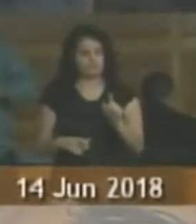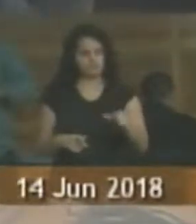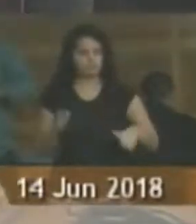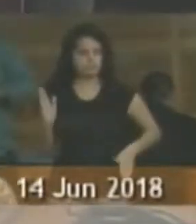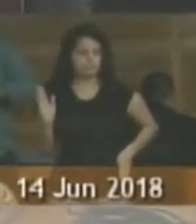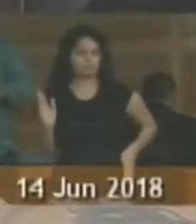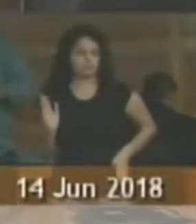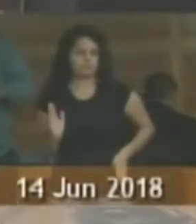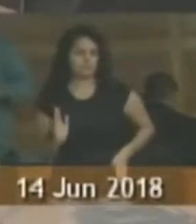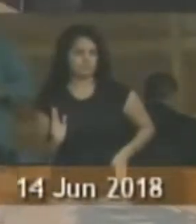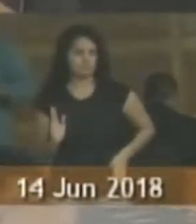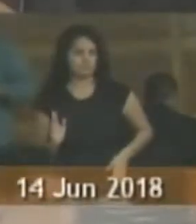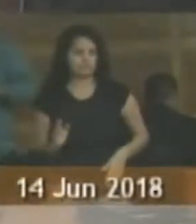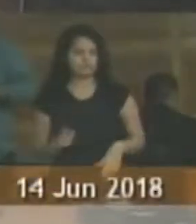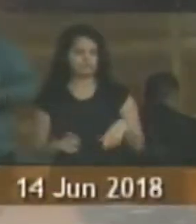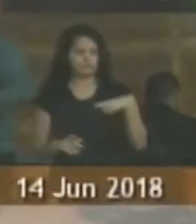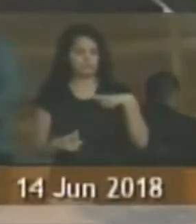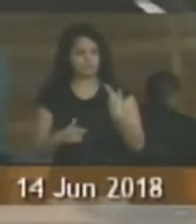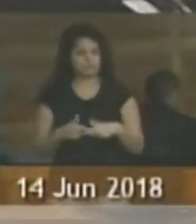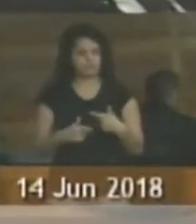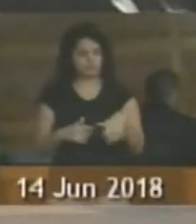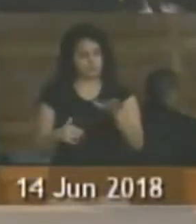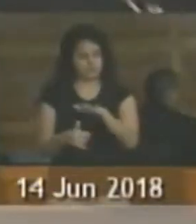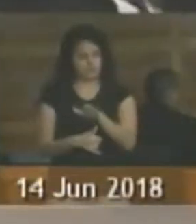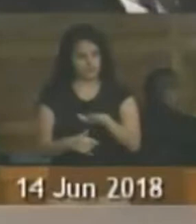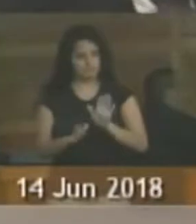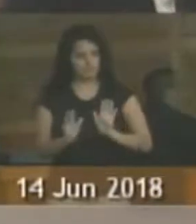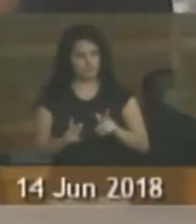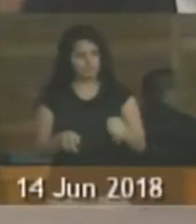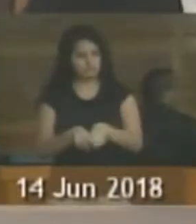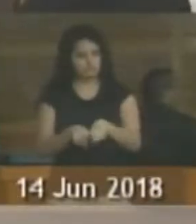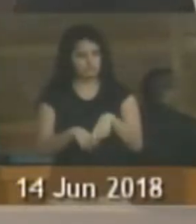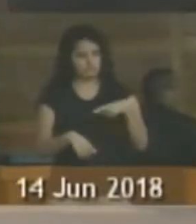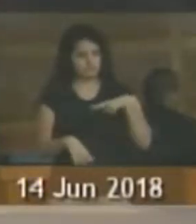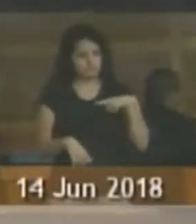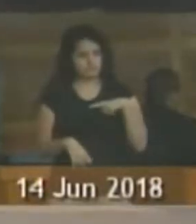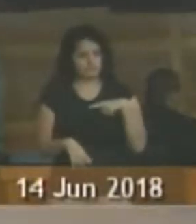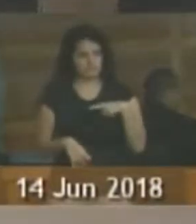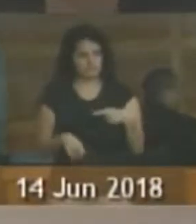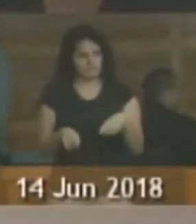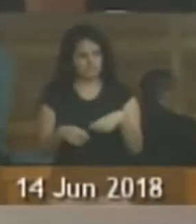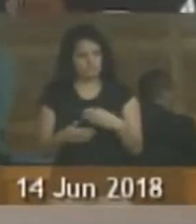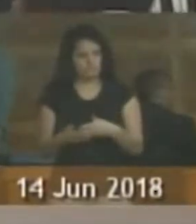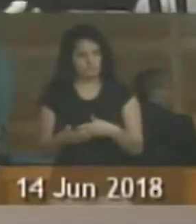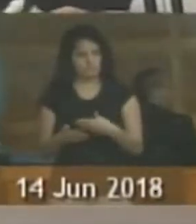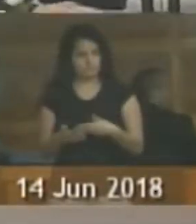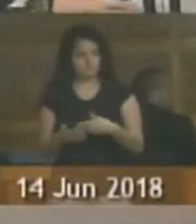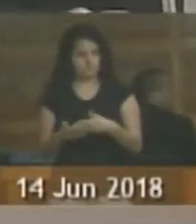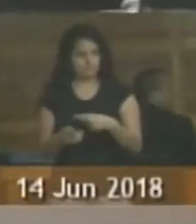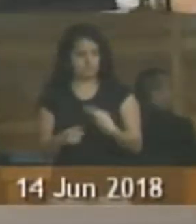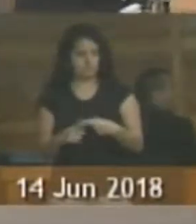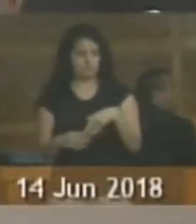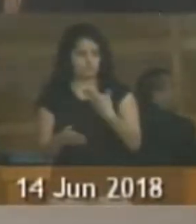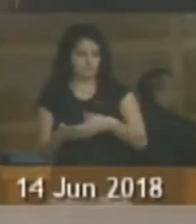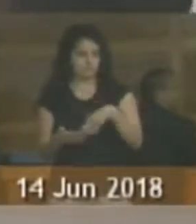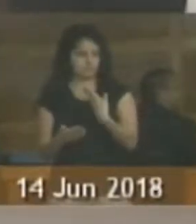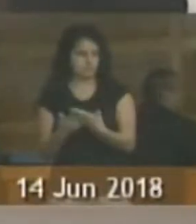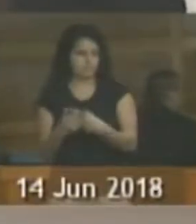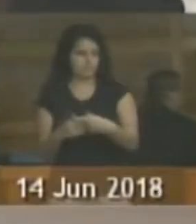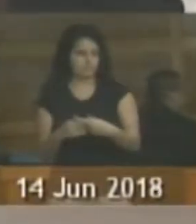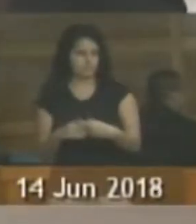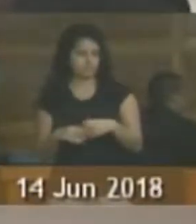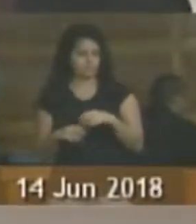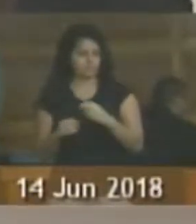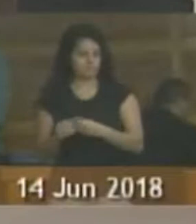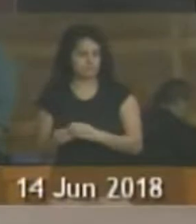problema da energia, mas também temos o problema de que a Secretaria de Educação não dá mínima para aquela escola. Até pouco